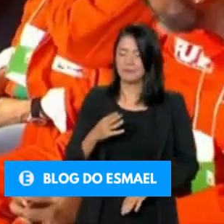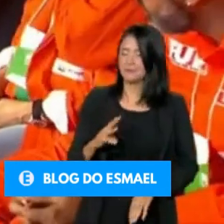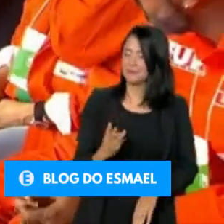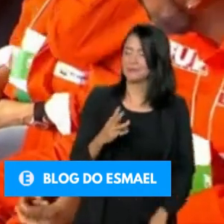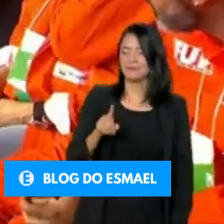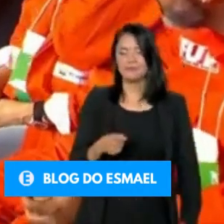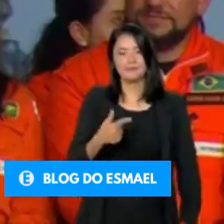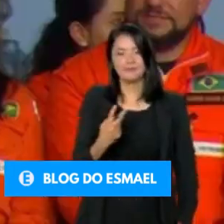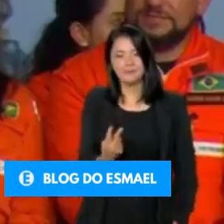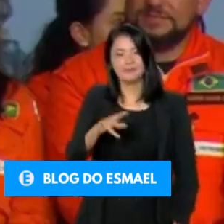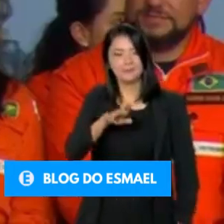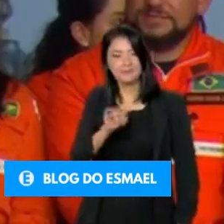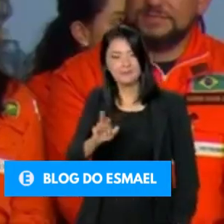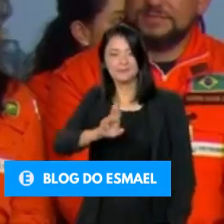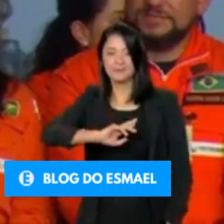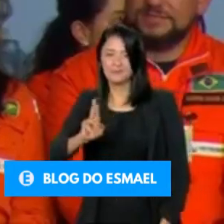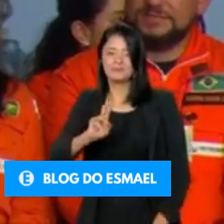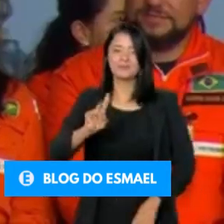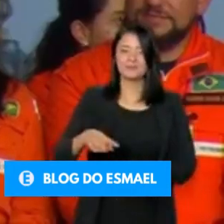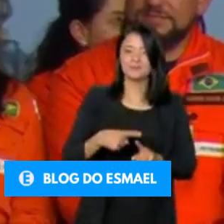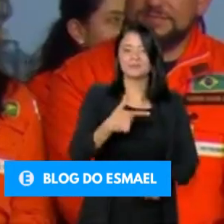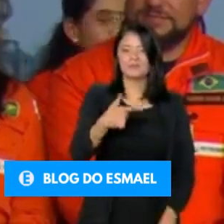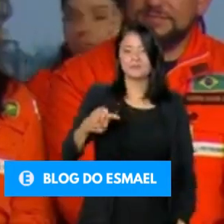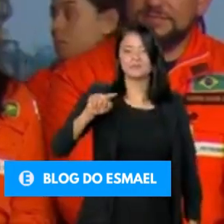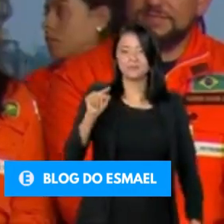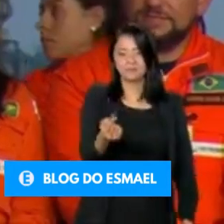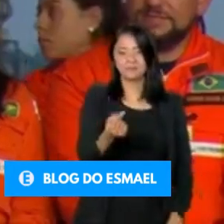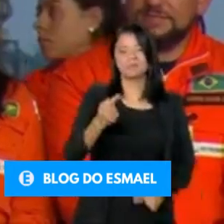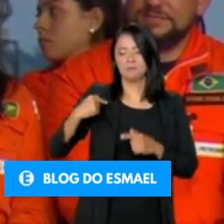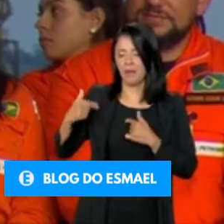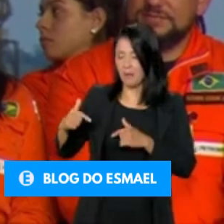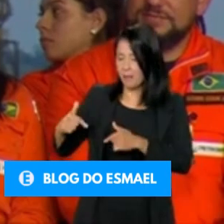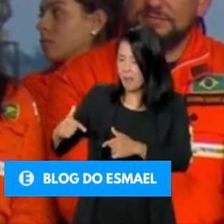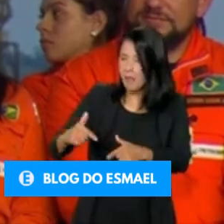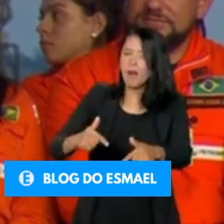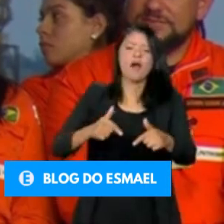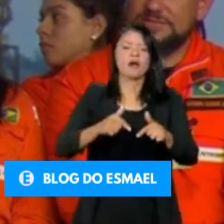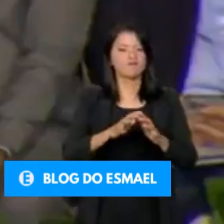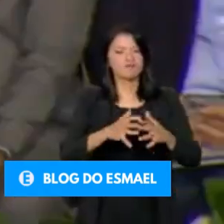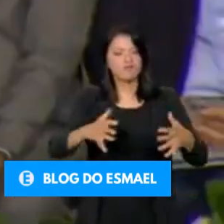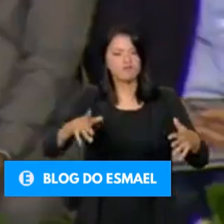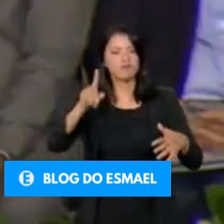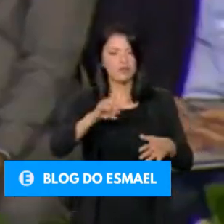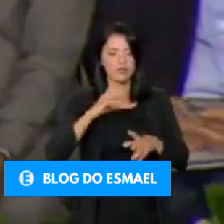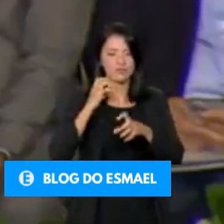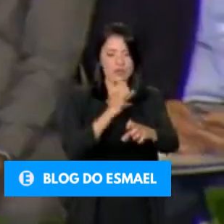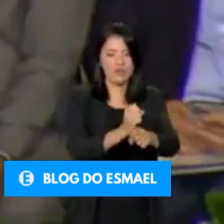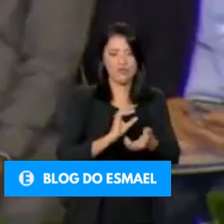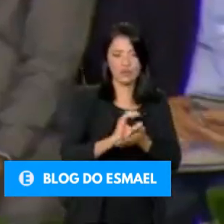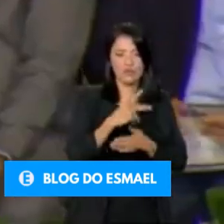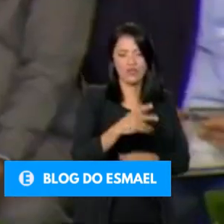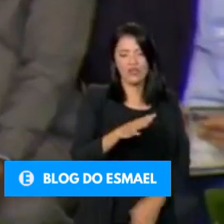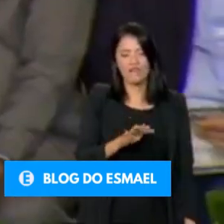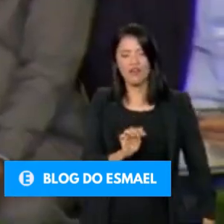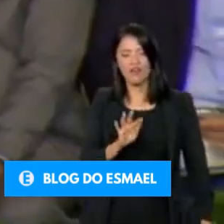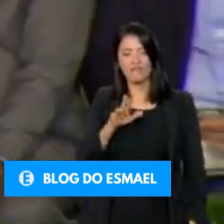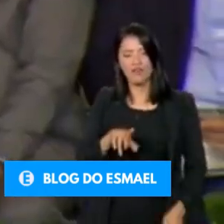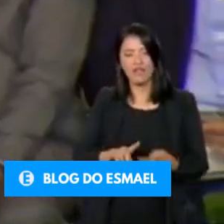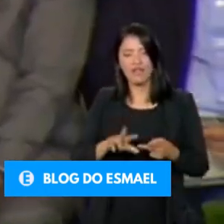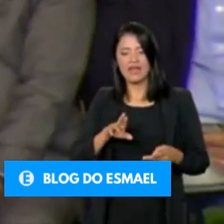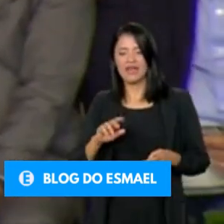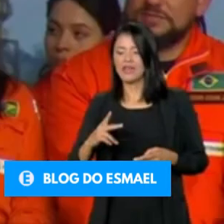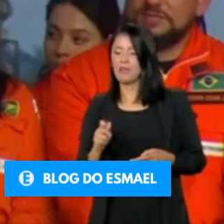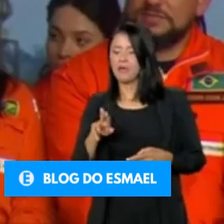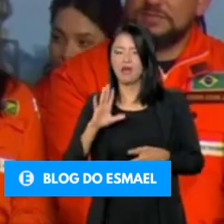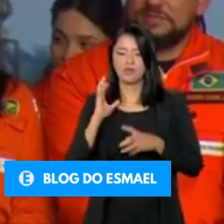3,2 bilhões de reais e 27 mil empregos. Somando os investimentos da Fafem e Repar, são